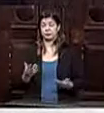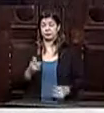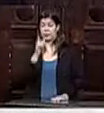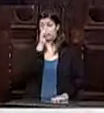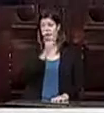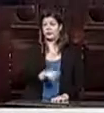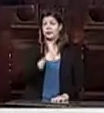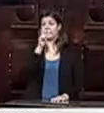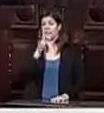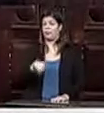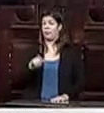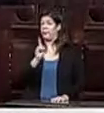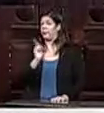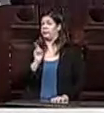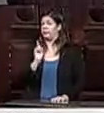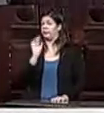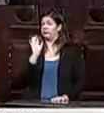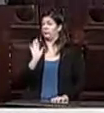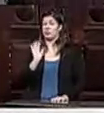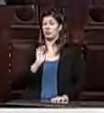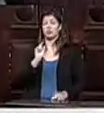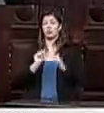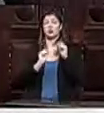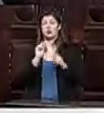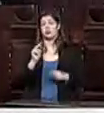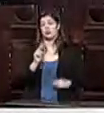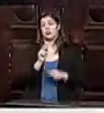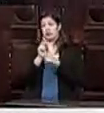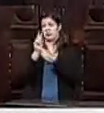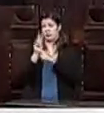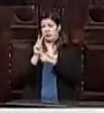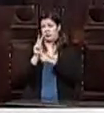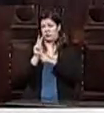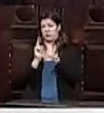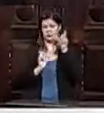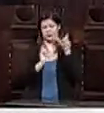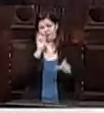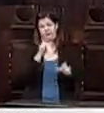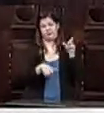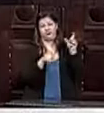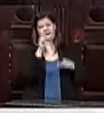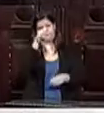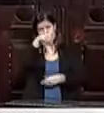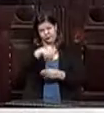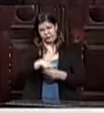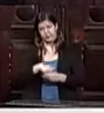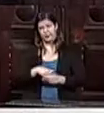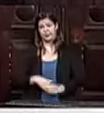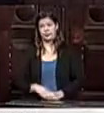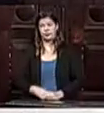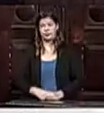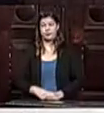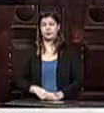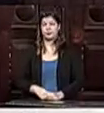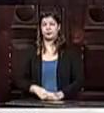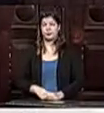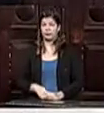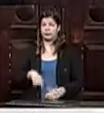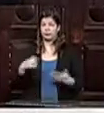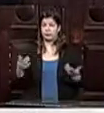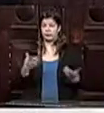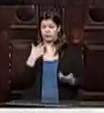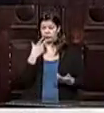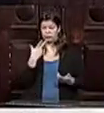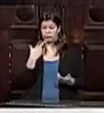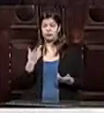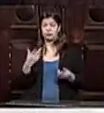o que ele simbolizou para esse eleitor. Dizendo isso, senhor presidente,